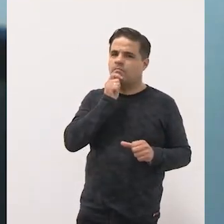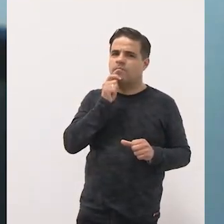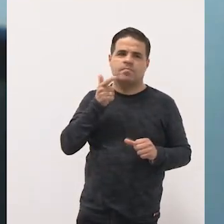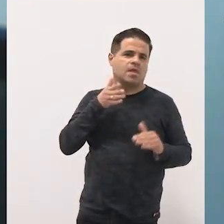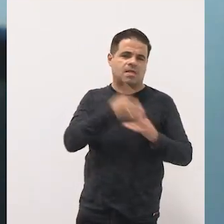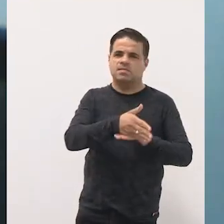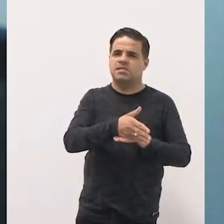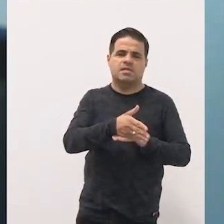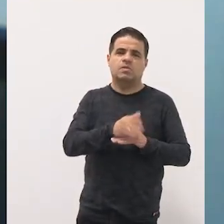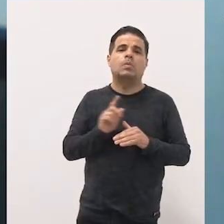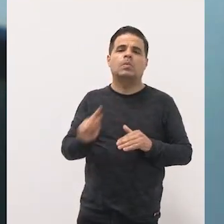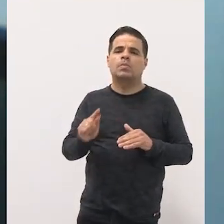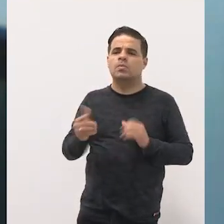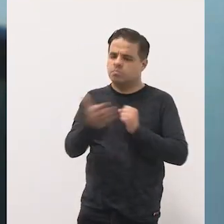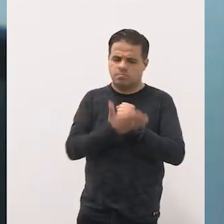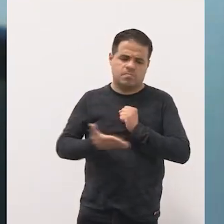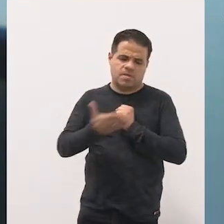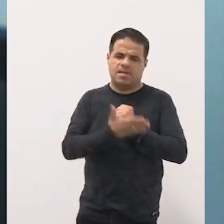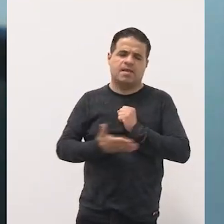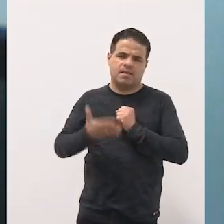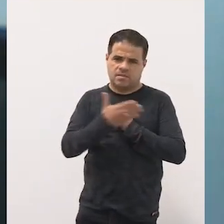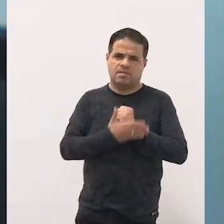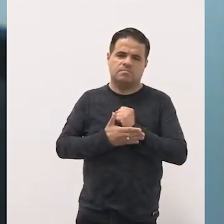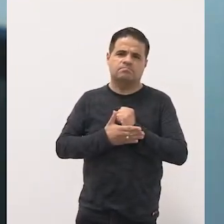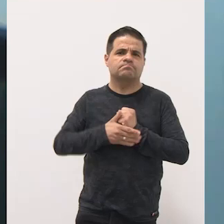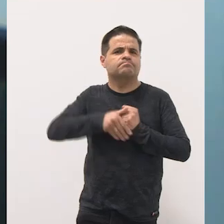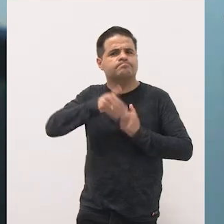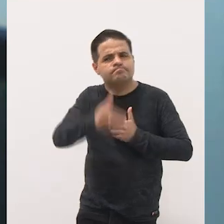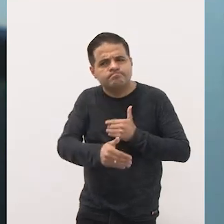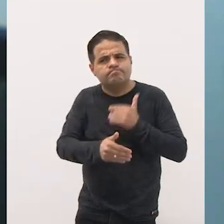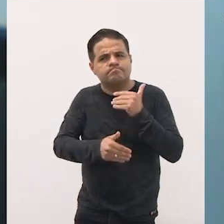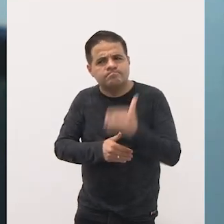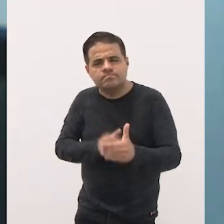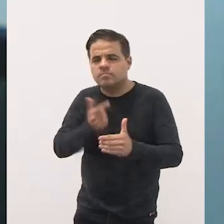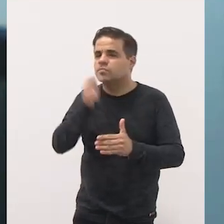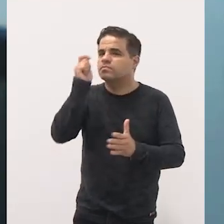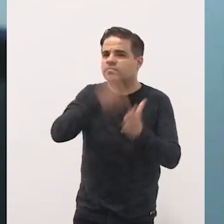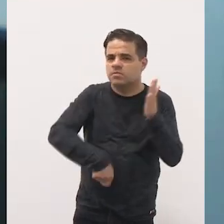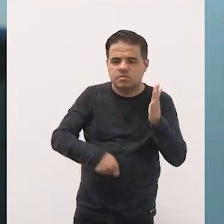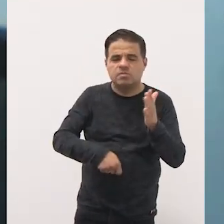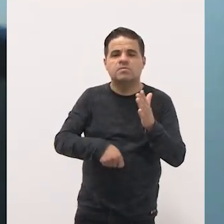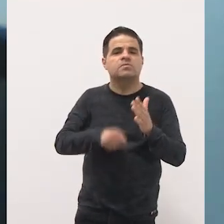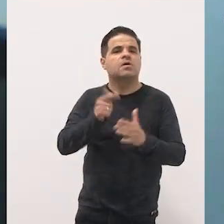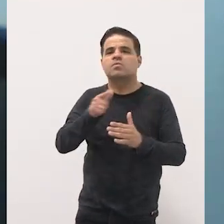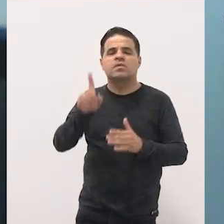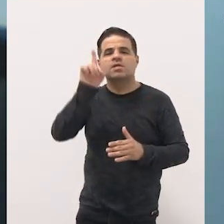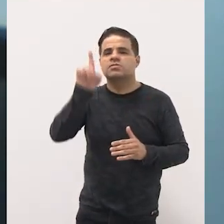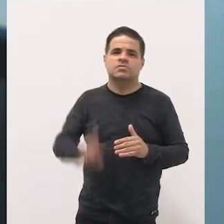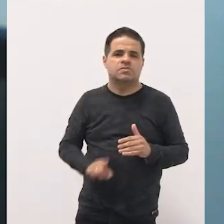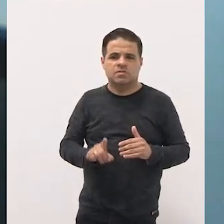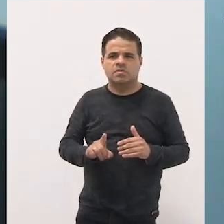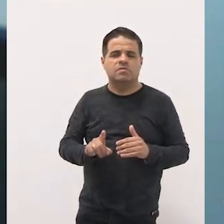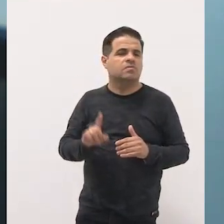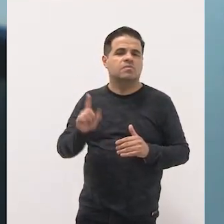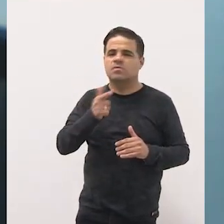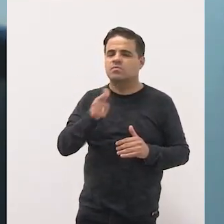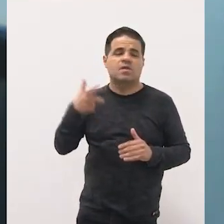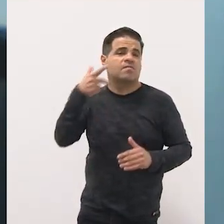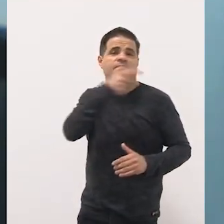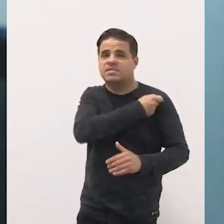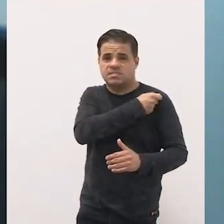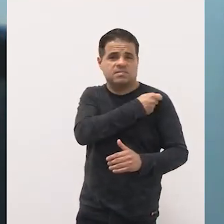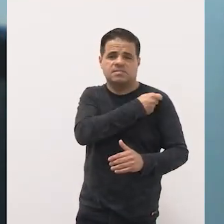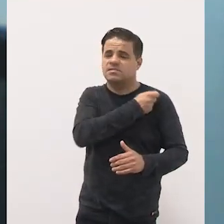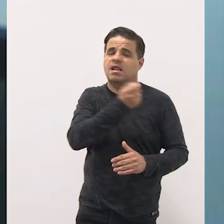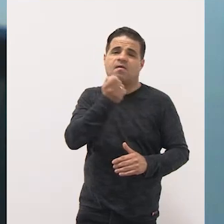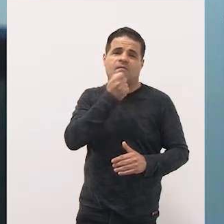acesso àquilo que é o básico, ao se rastejar, a não ter registro, a não ter direito, a não ter vacina, a não